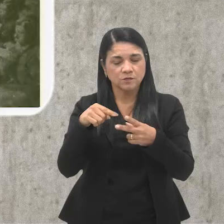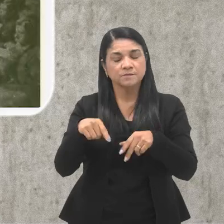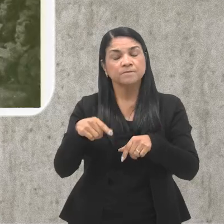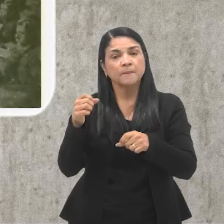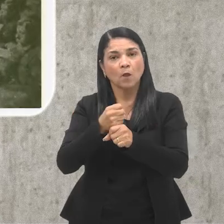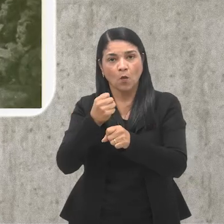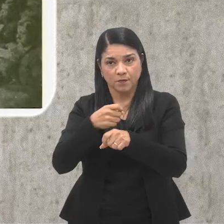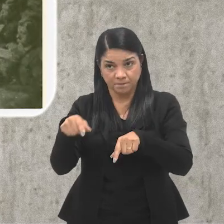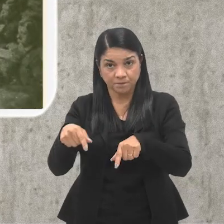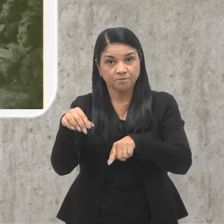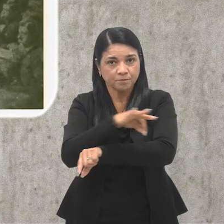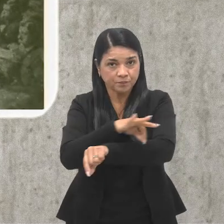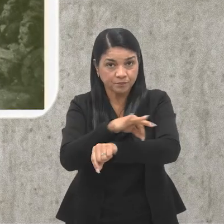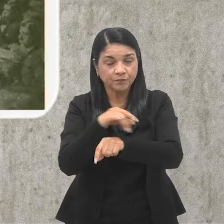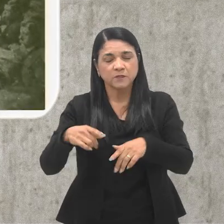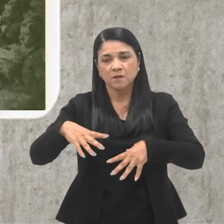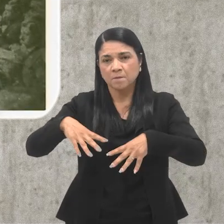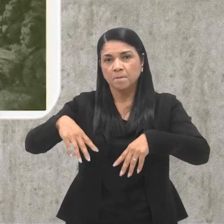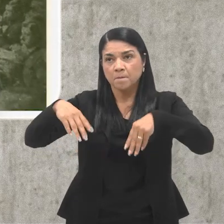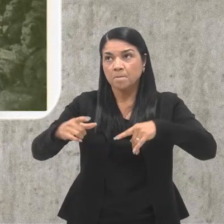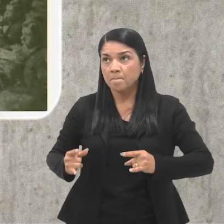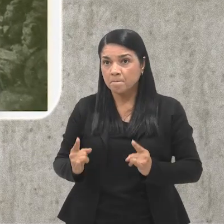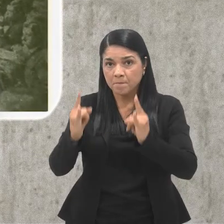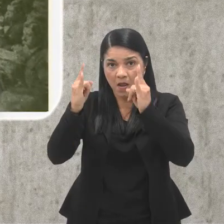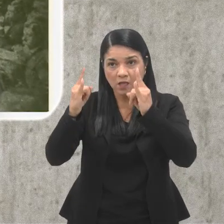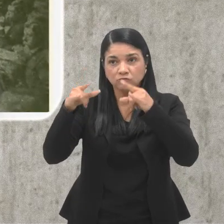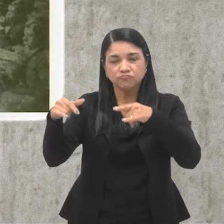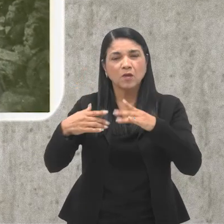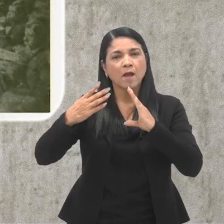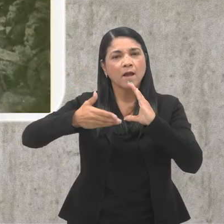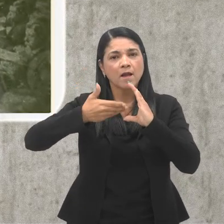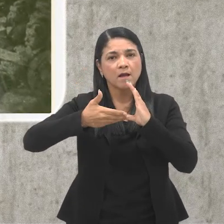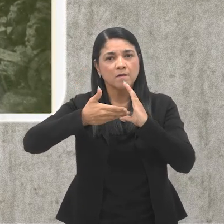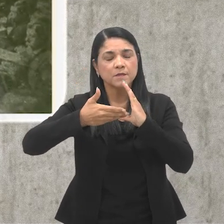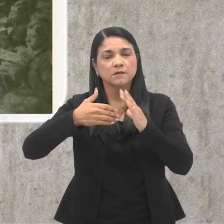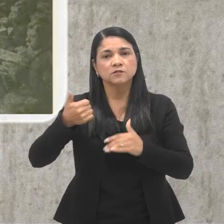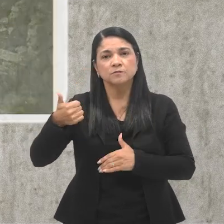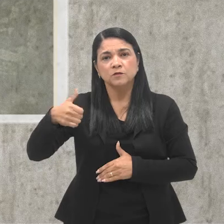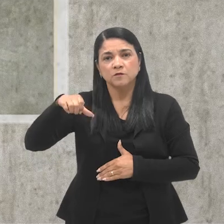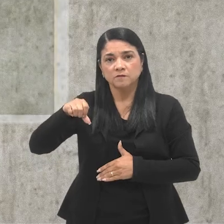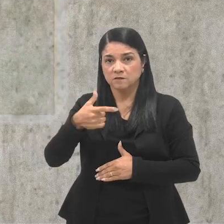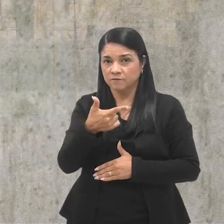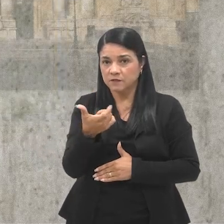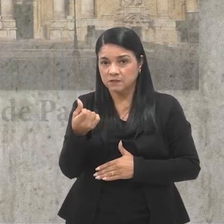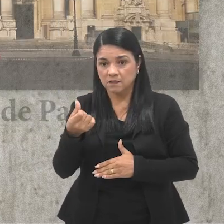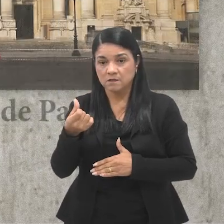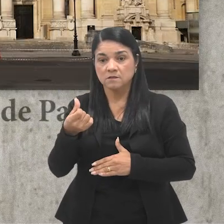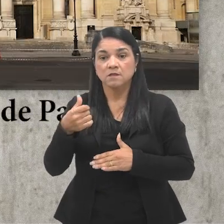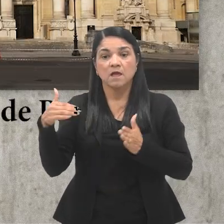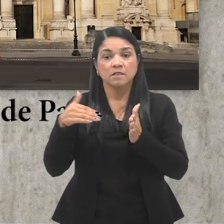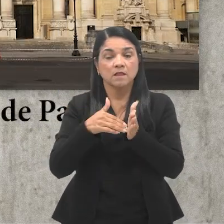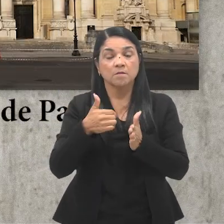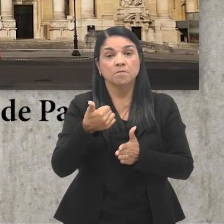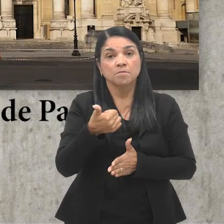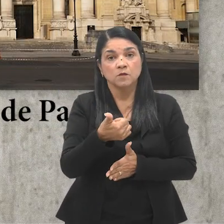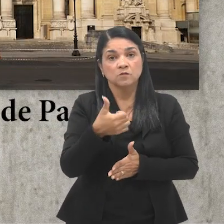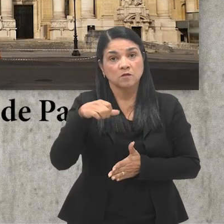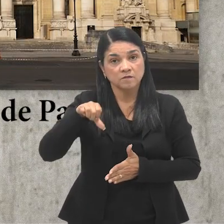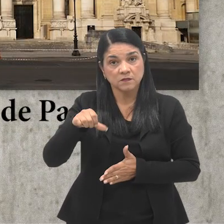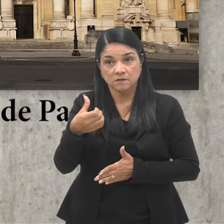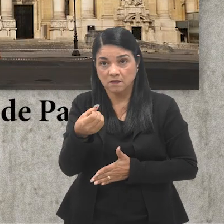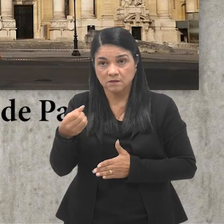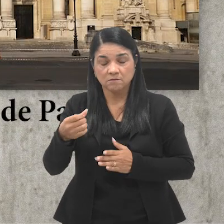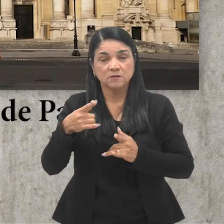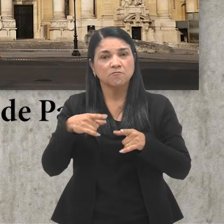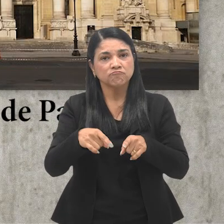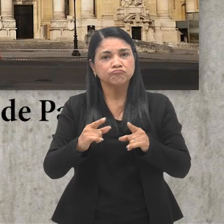O prédio, que abrigou a então Câmara Federal de 1926 a 1960, foi projetado